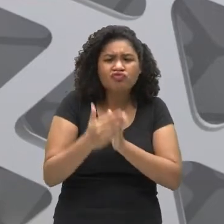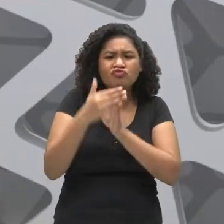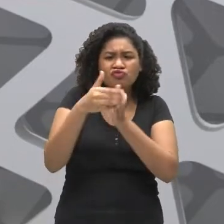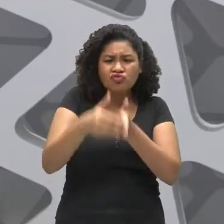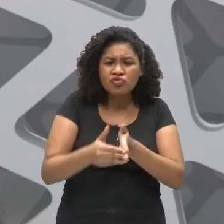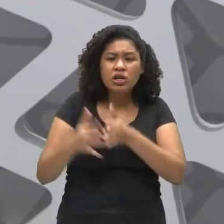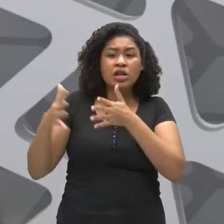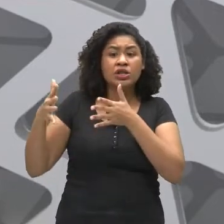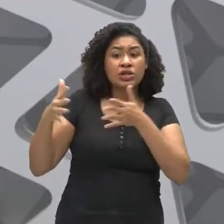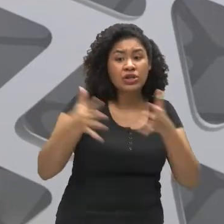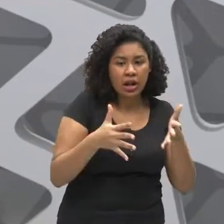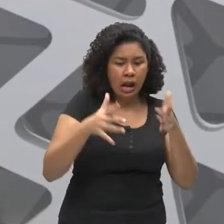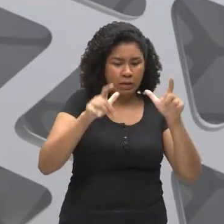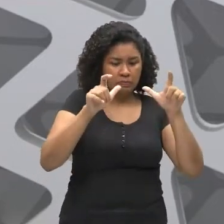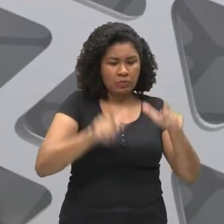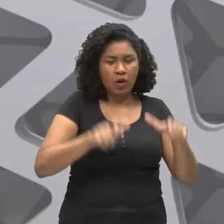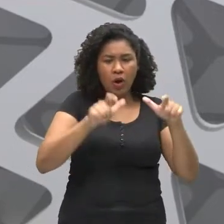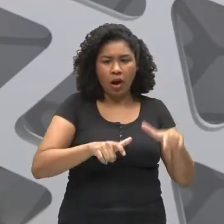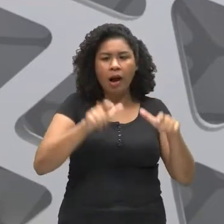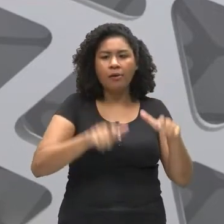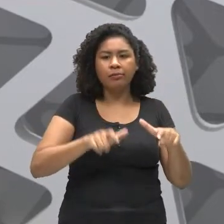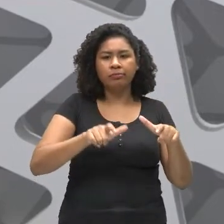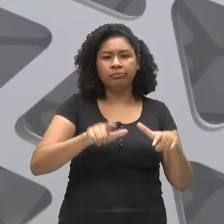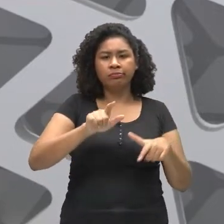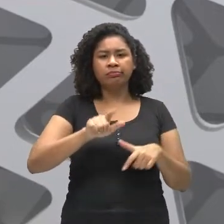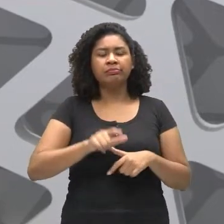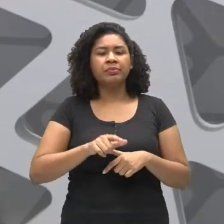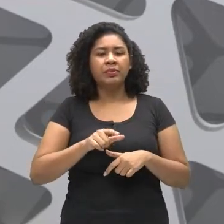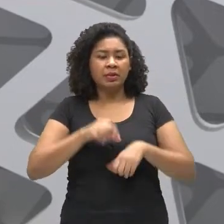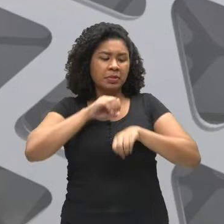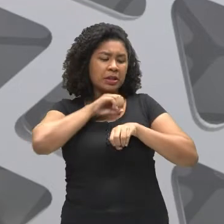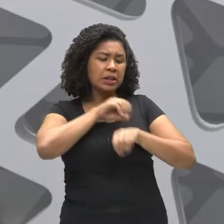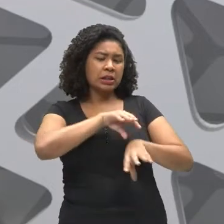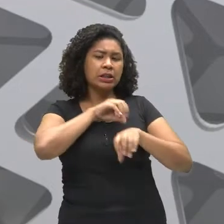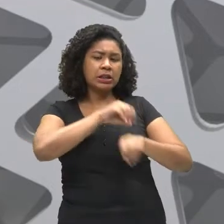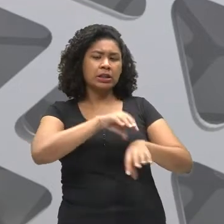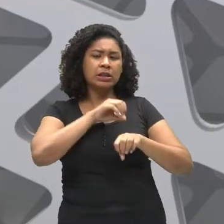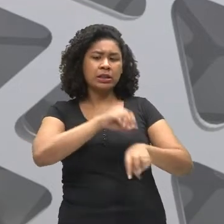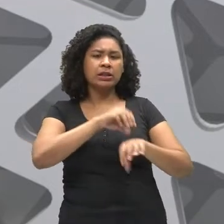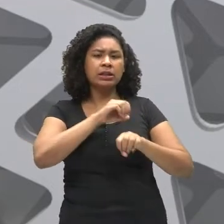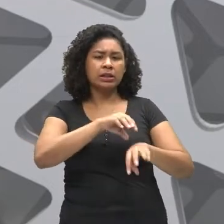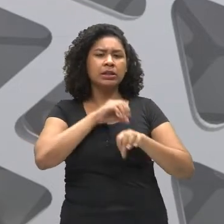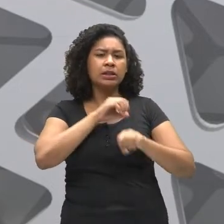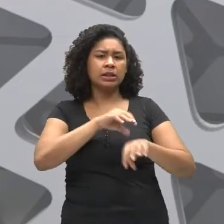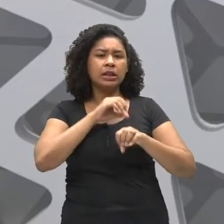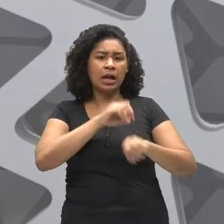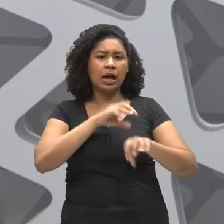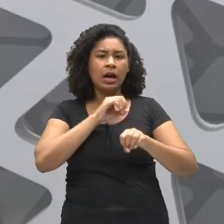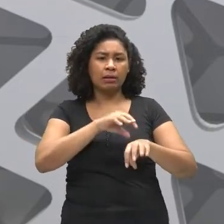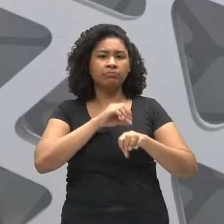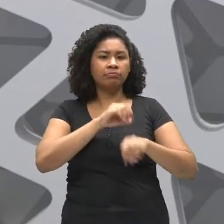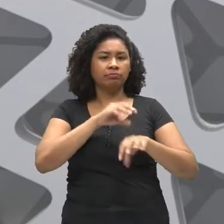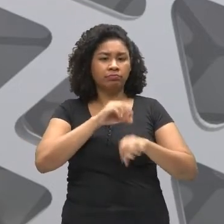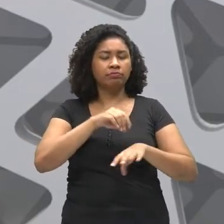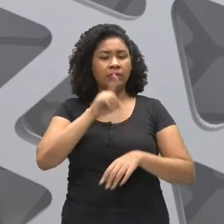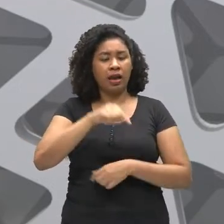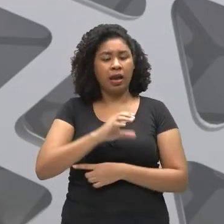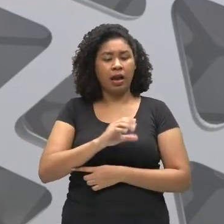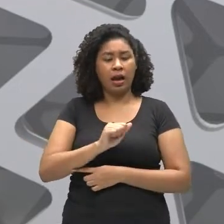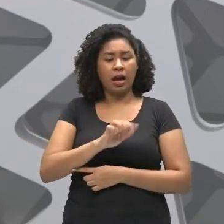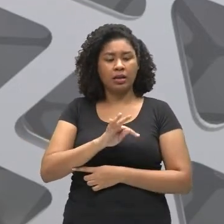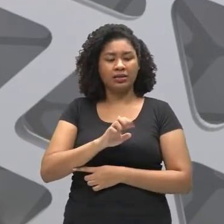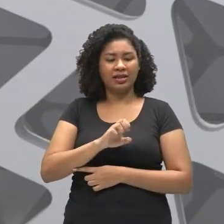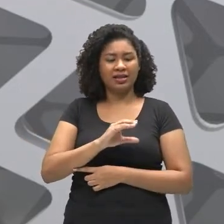mesmo, outros lugares, para que eles ensinem o que vocês conhecem, o que nós conhecemos hoje como catecismo.